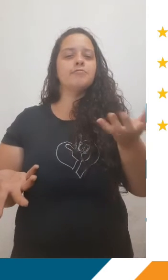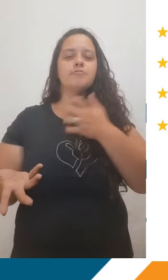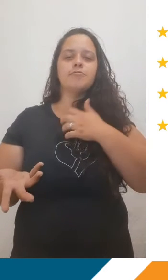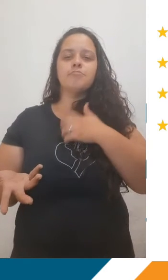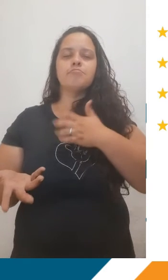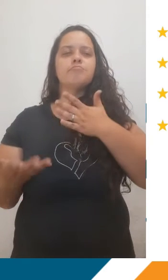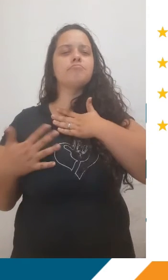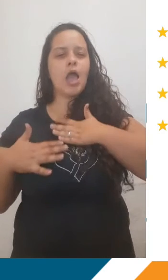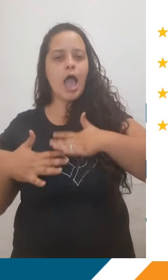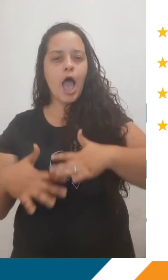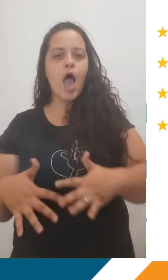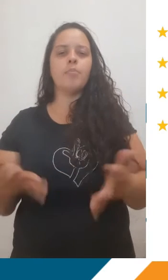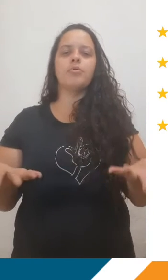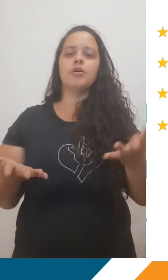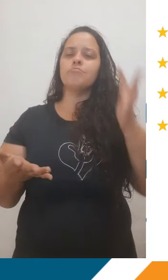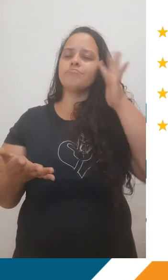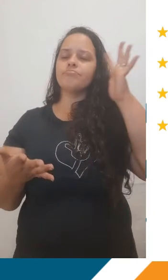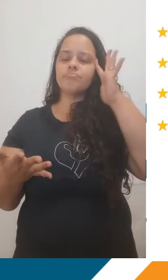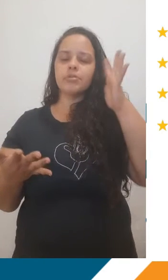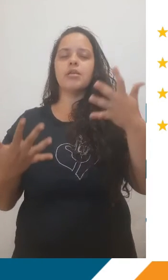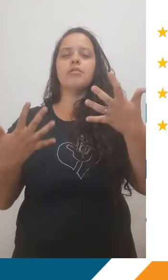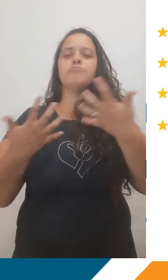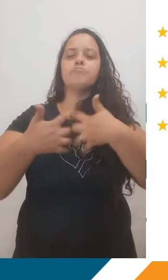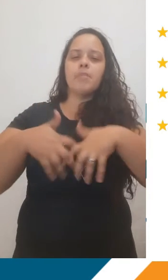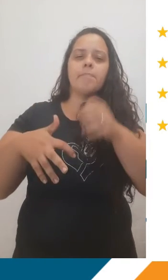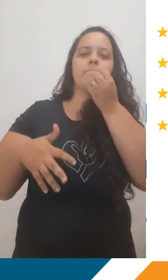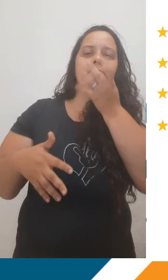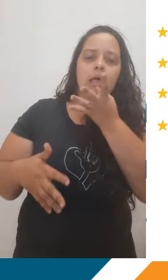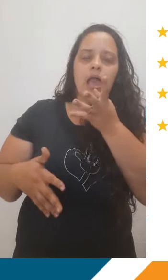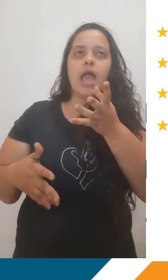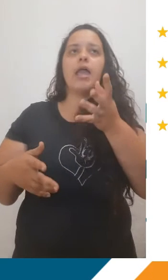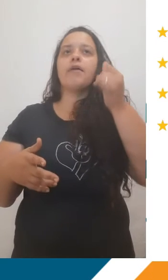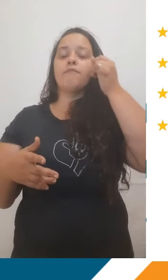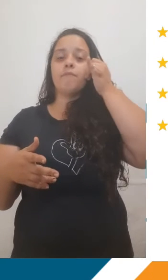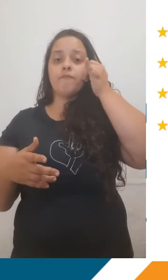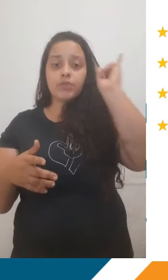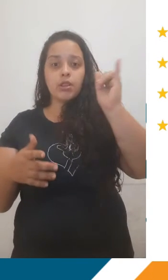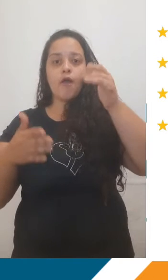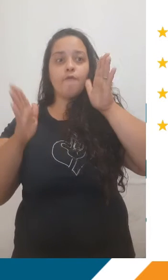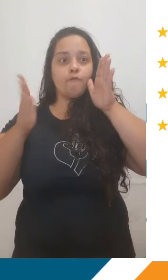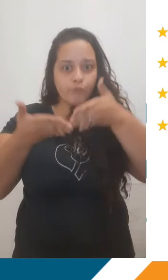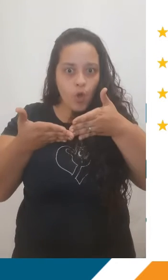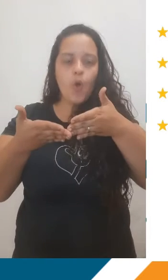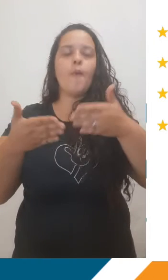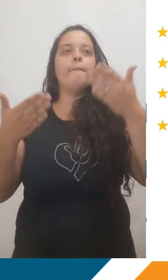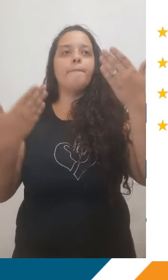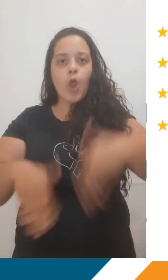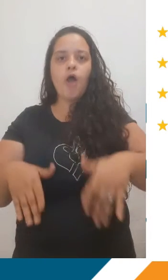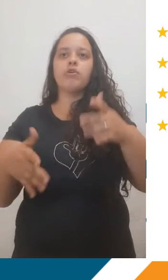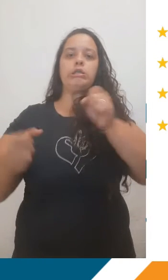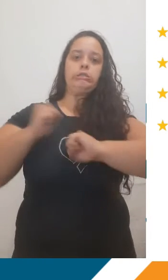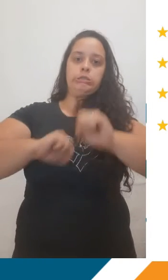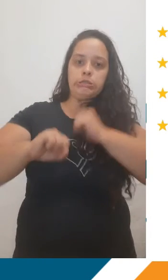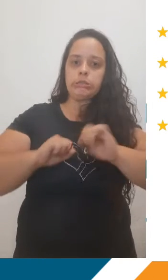de descontração. Ao invés de ficar focando na prova, na ansiedade, foque em alguma coisa que lhe agrade.